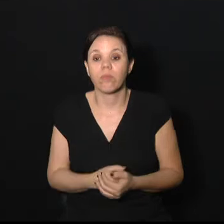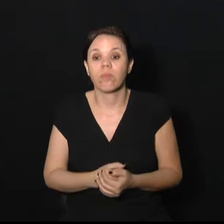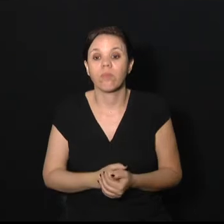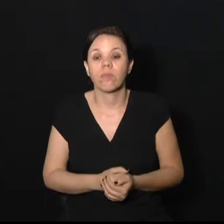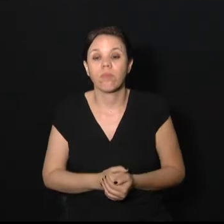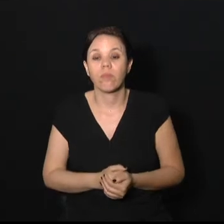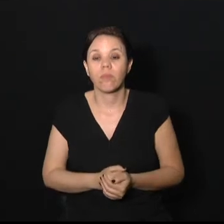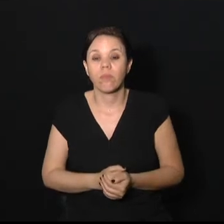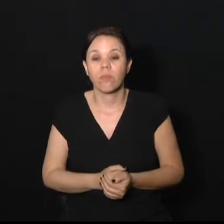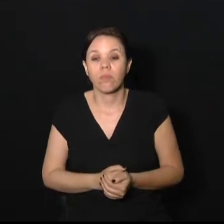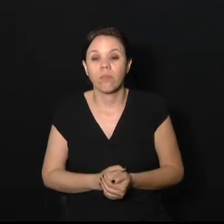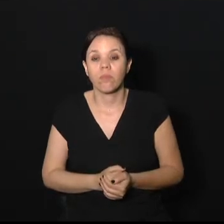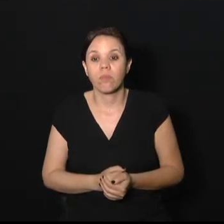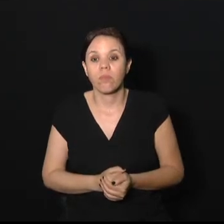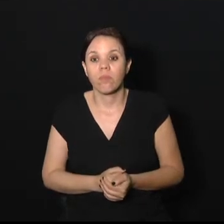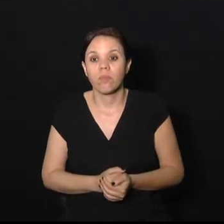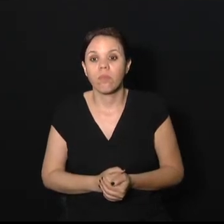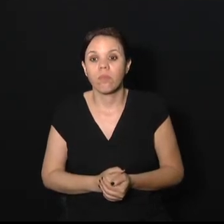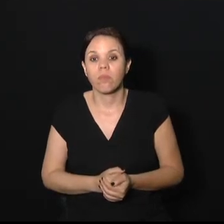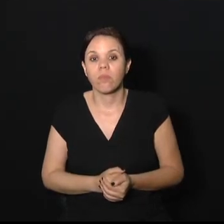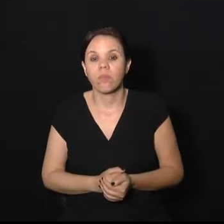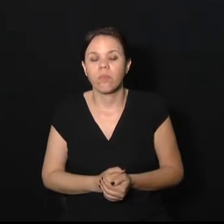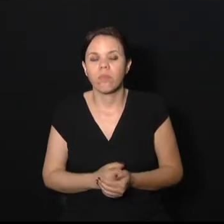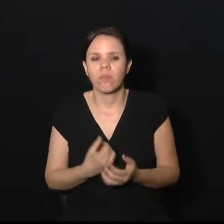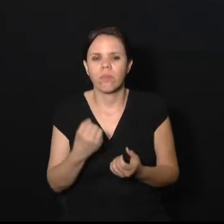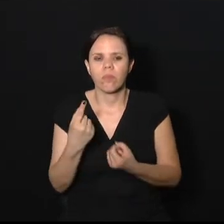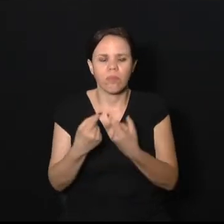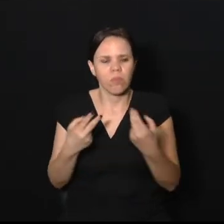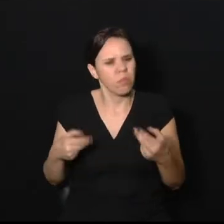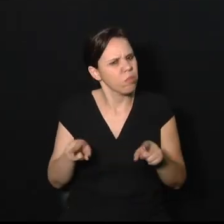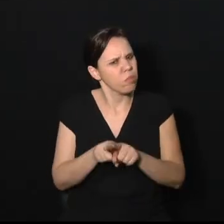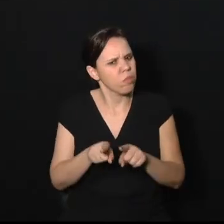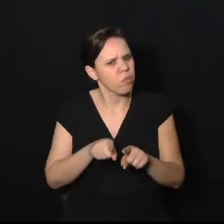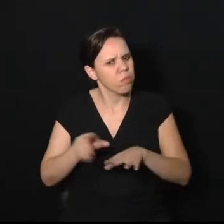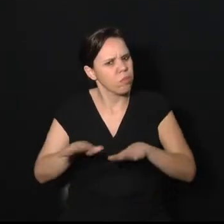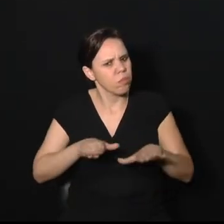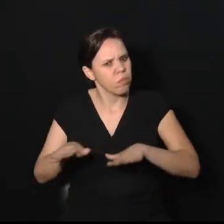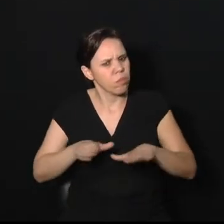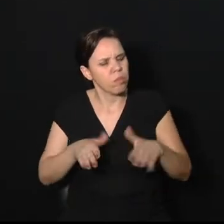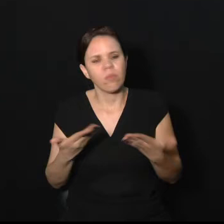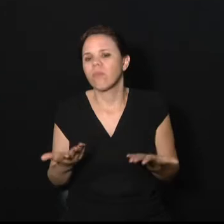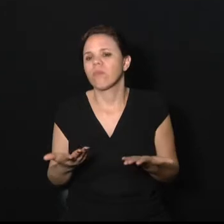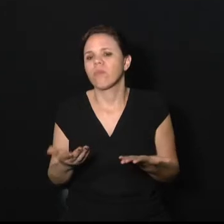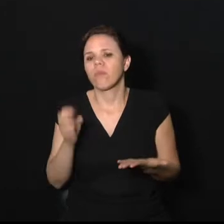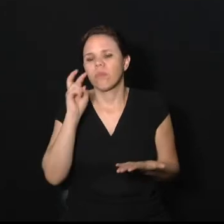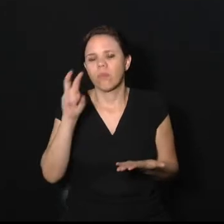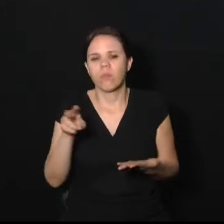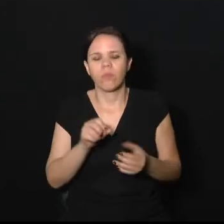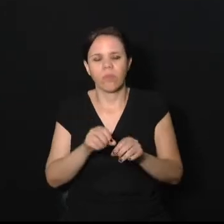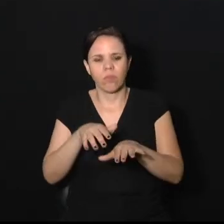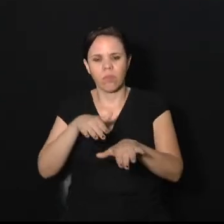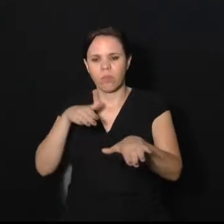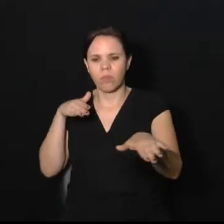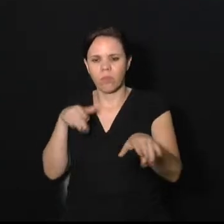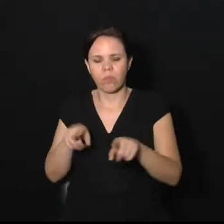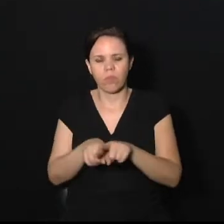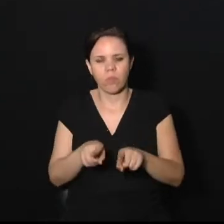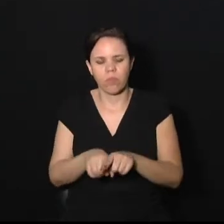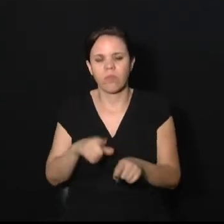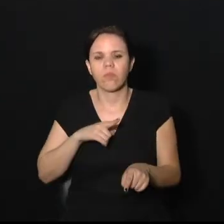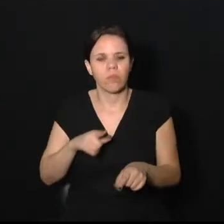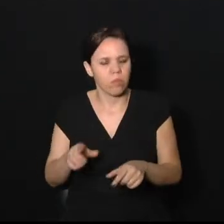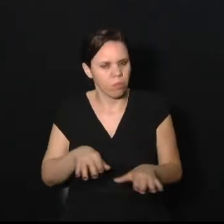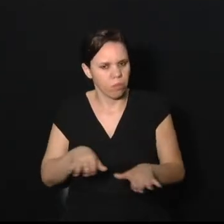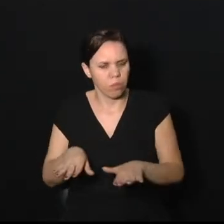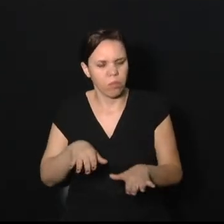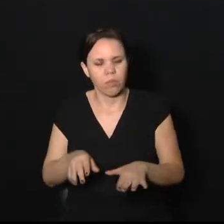temos também, no caso, muitas análises em relação à mobilidade. O que mais a gente vê hoje, né, quando a gente fala de cidades inteligentes, o tema mobilidade está